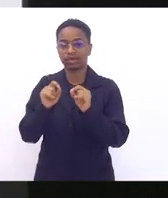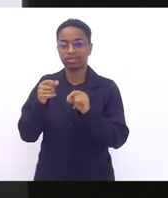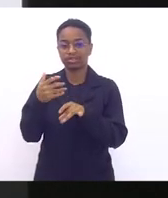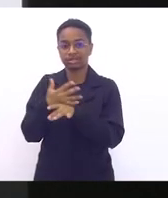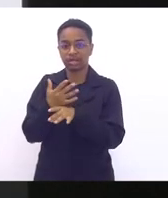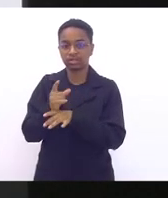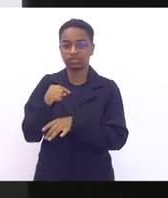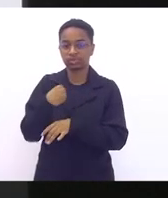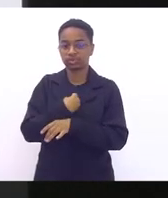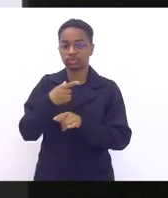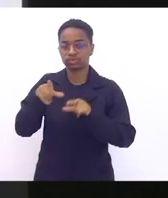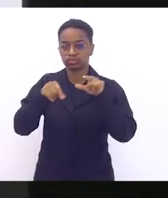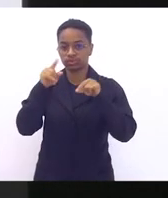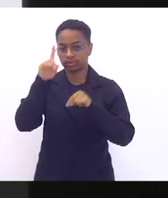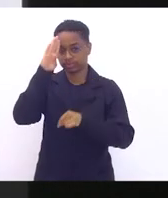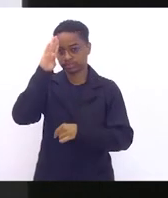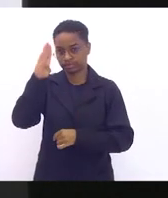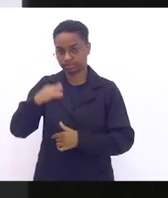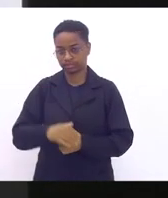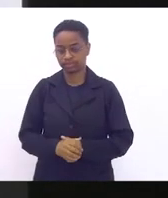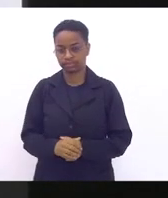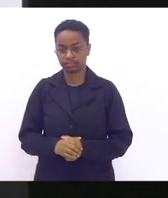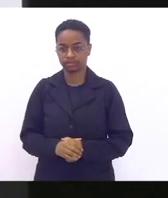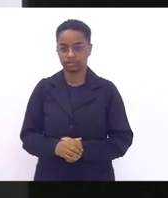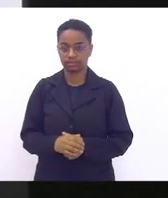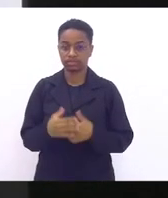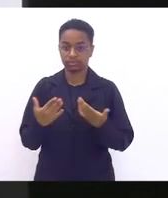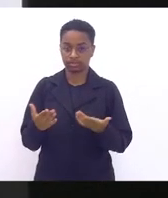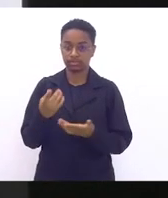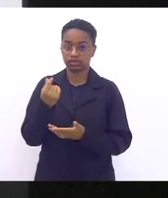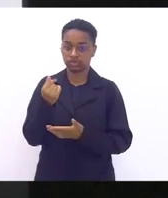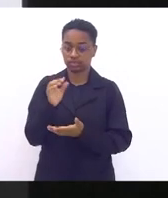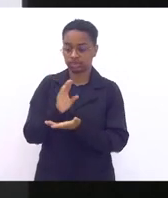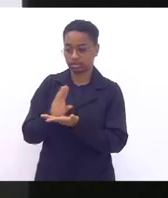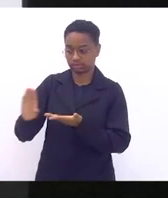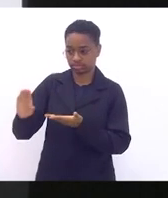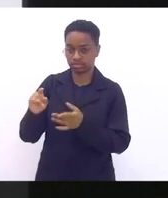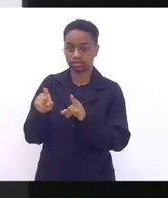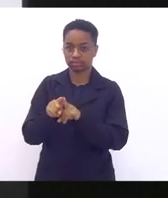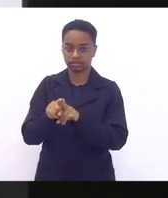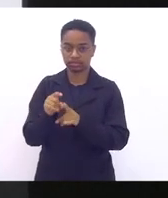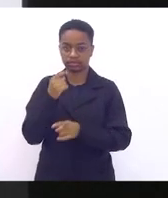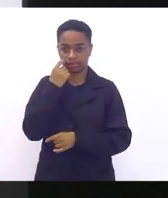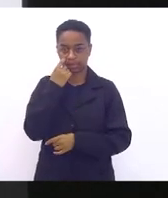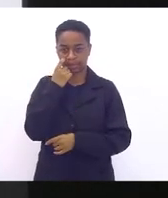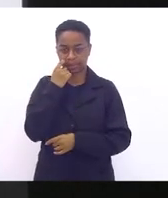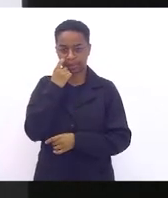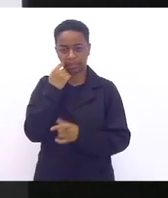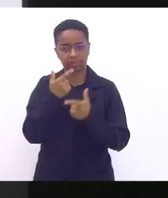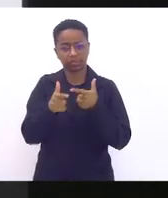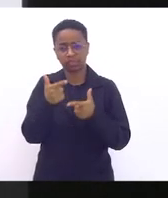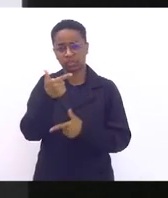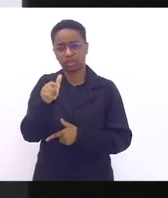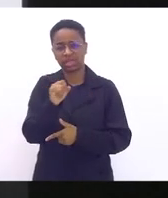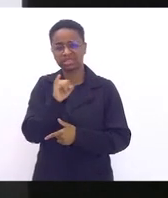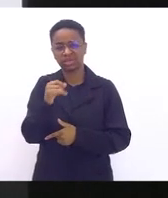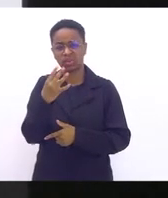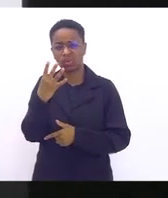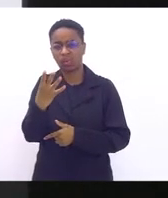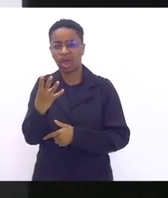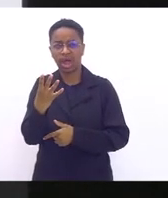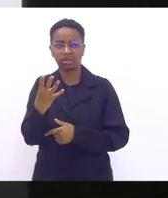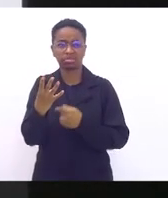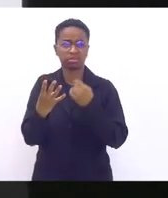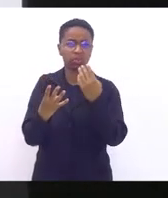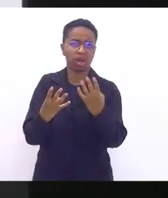gente escolheu como prioritários, né? Então, o recurso se encontra lá. Não tem problema. O município, se ele tiver 4 casos por